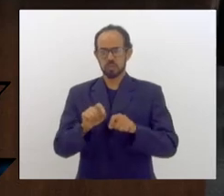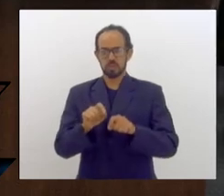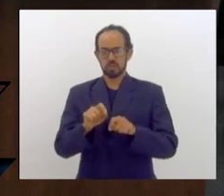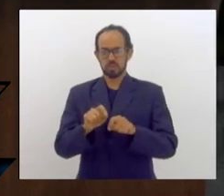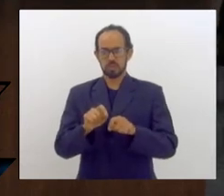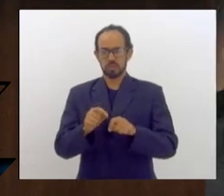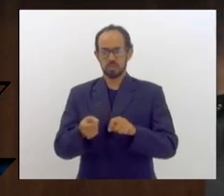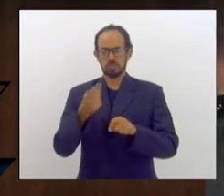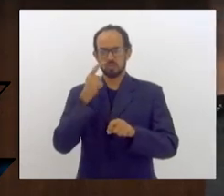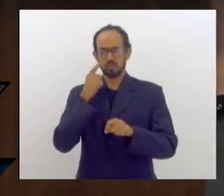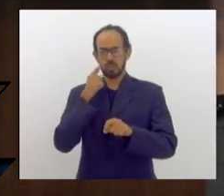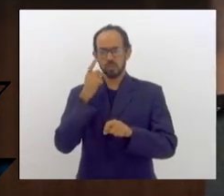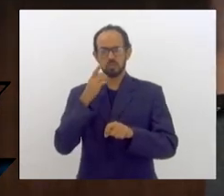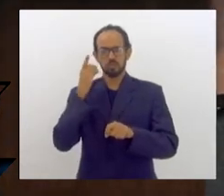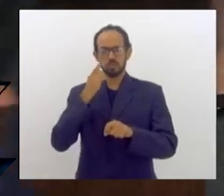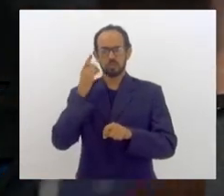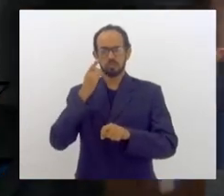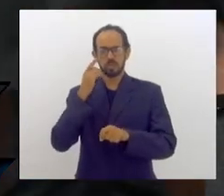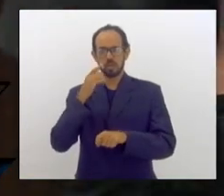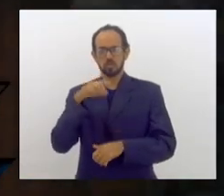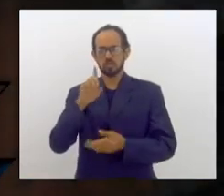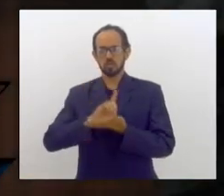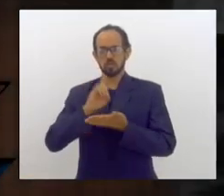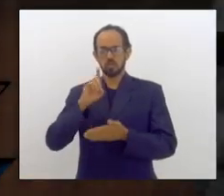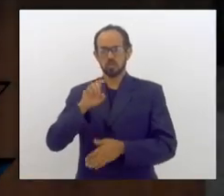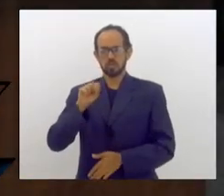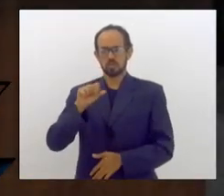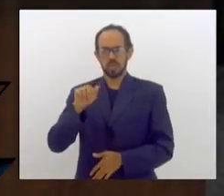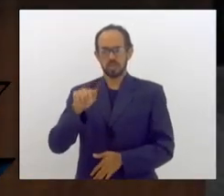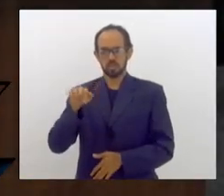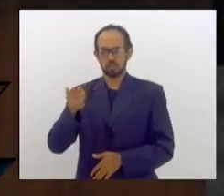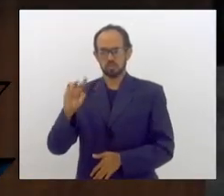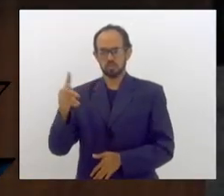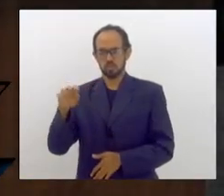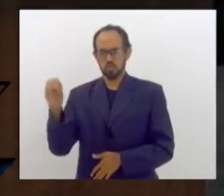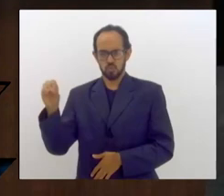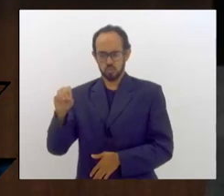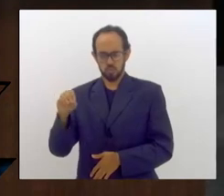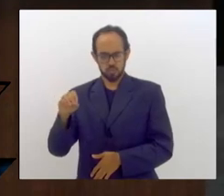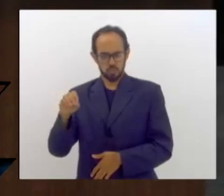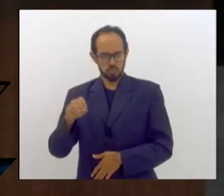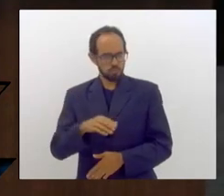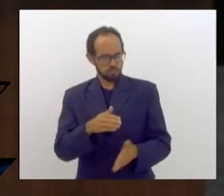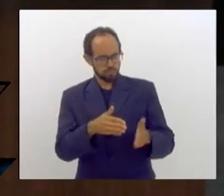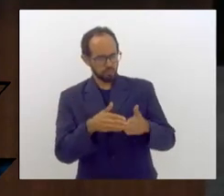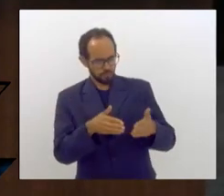do deputado Dr. Serginho, que me antecedeu. Dr. Serginho.